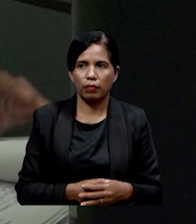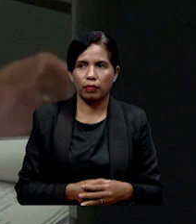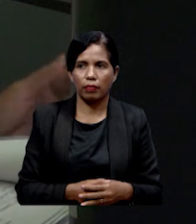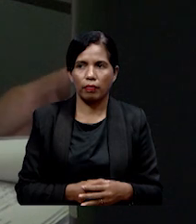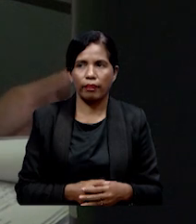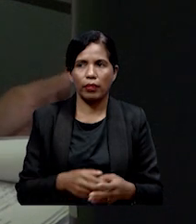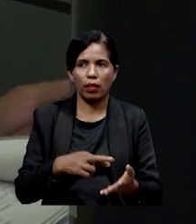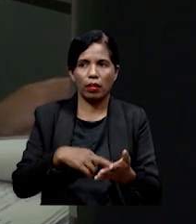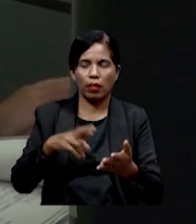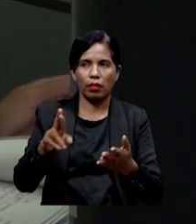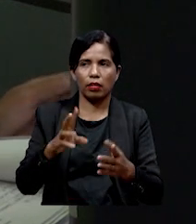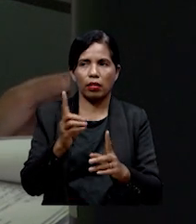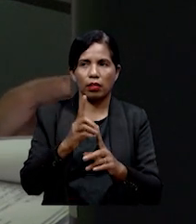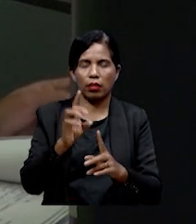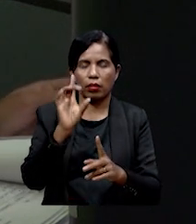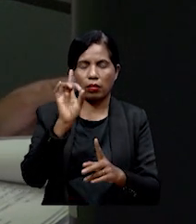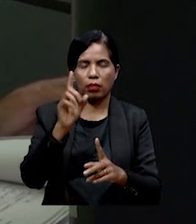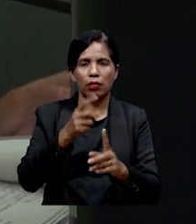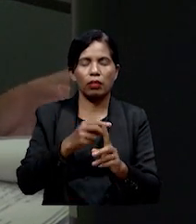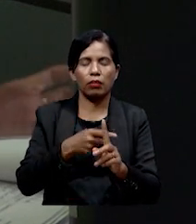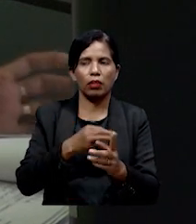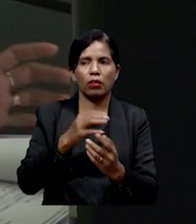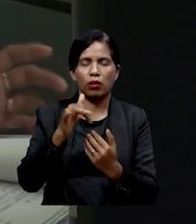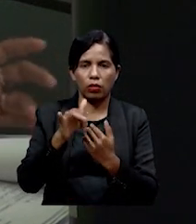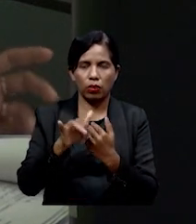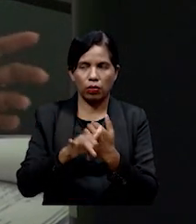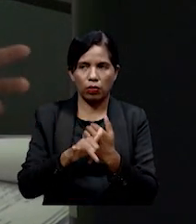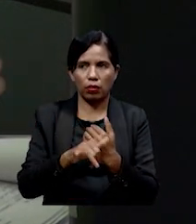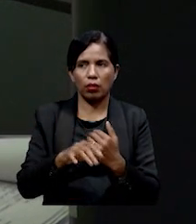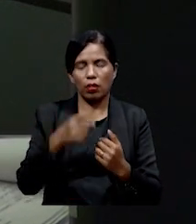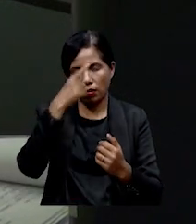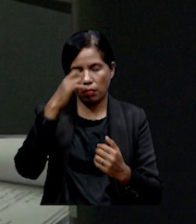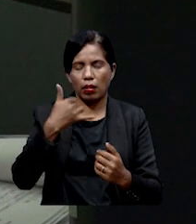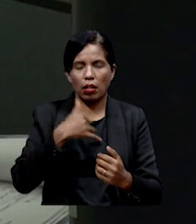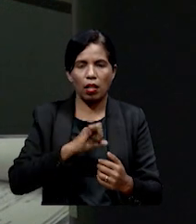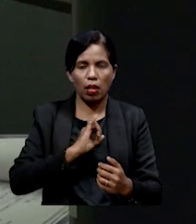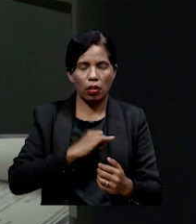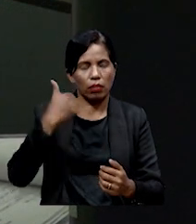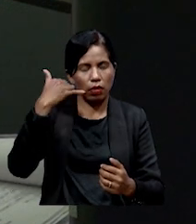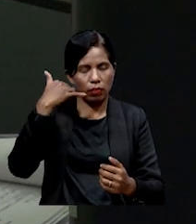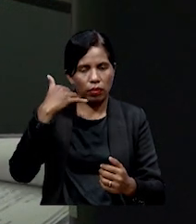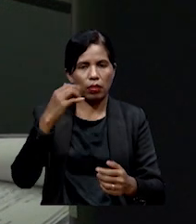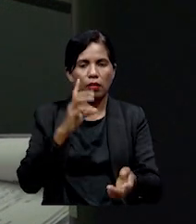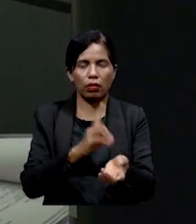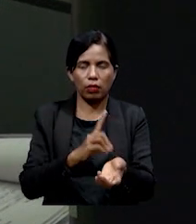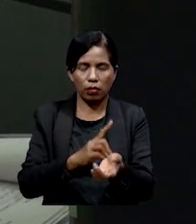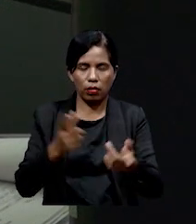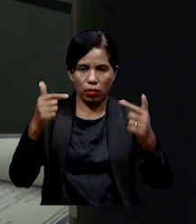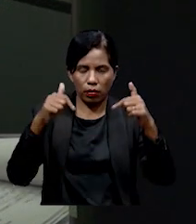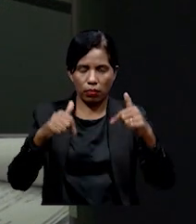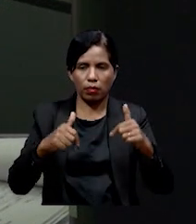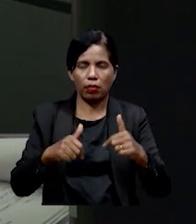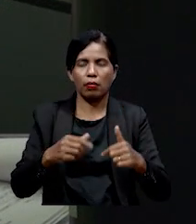hetan aprovasaun hede 8 de junio. Mas que também há o contato que fala com a doutora de um paciente, né, fofo, mas